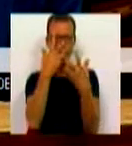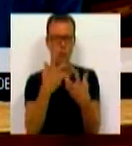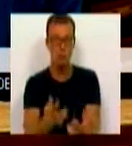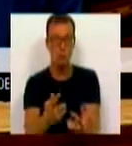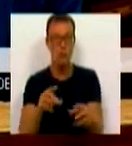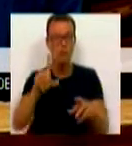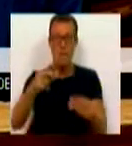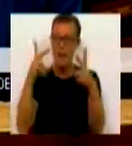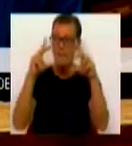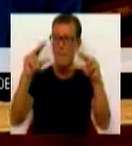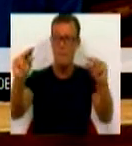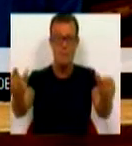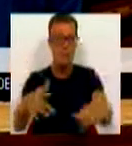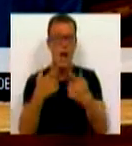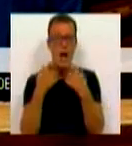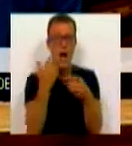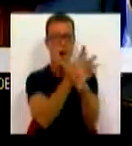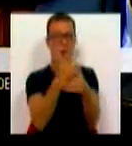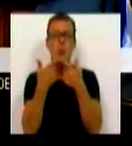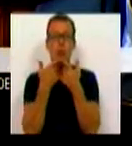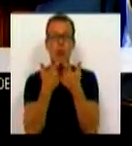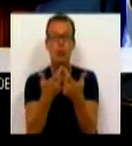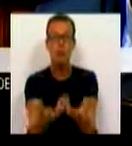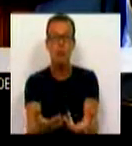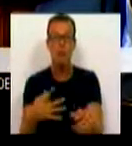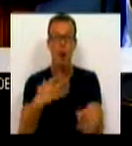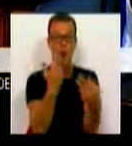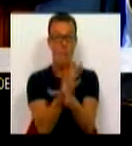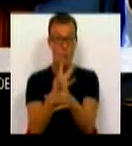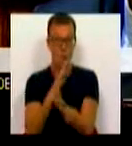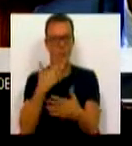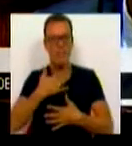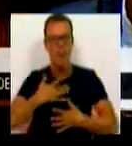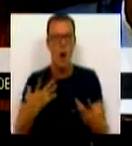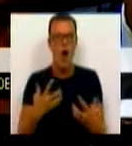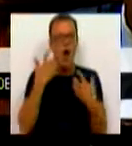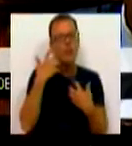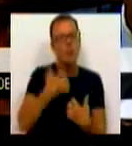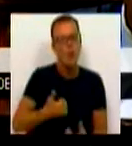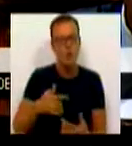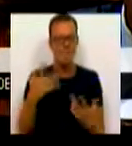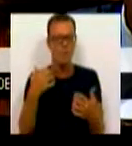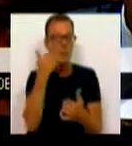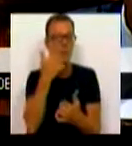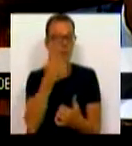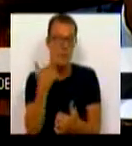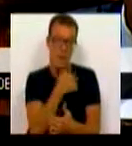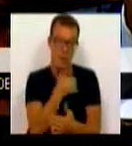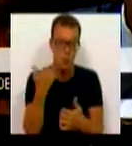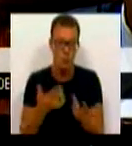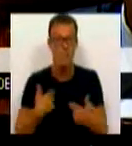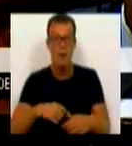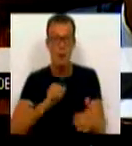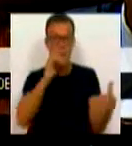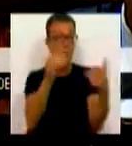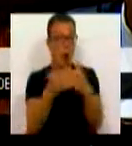onde a vista alcança, ardeu tudo. O fogo cobriu de dor e sofrimento as populações. Perderam-se vidas